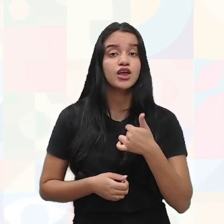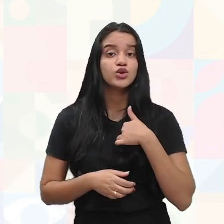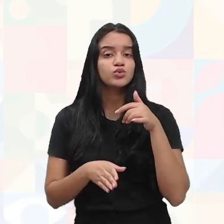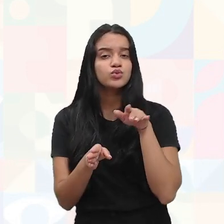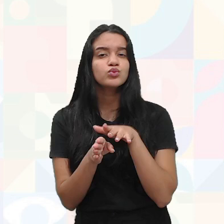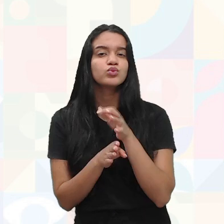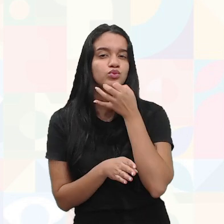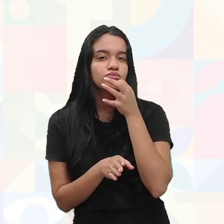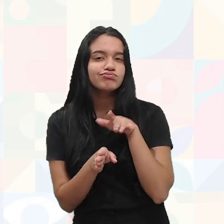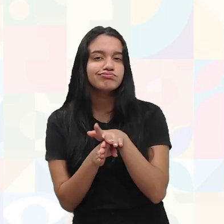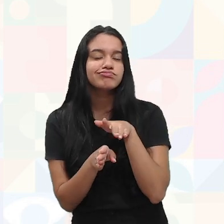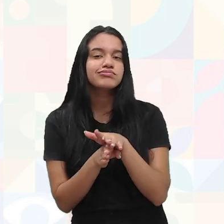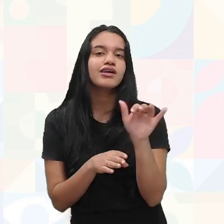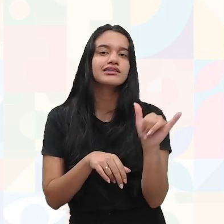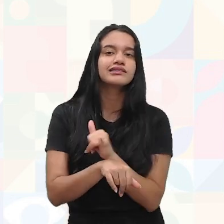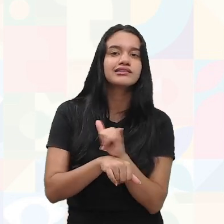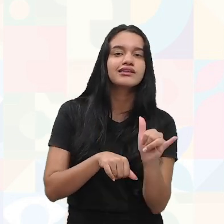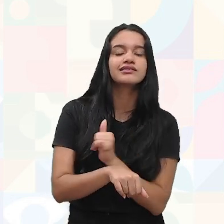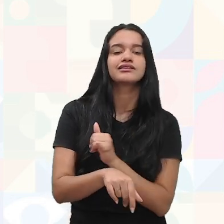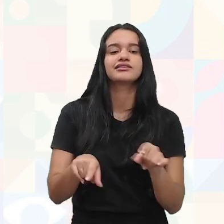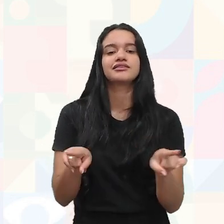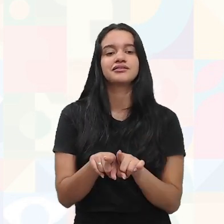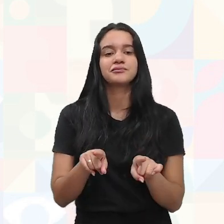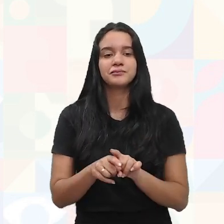que você adote essa estratégia também.